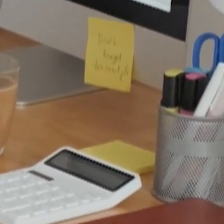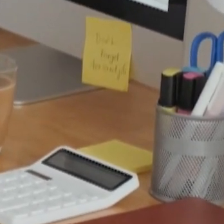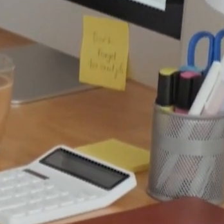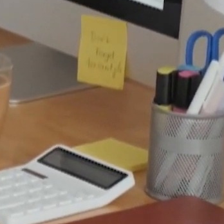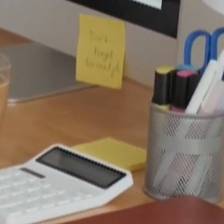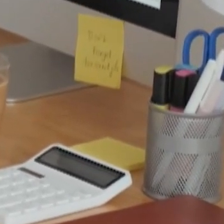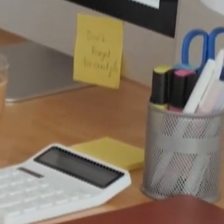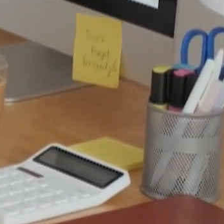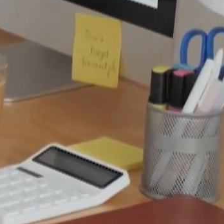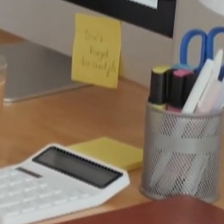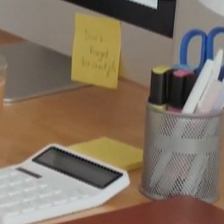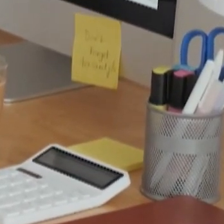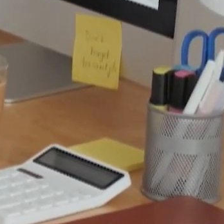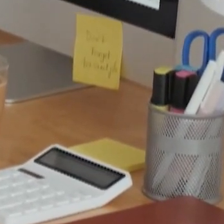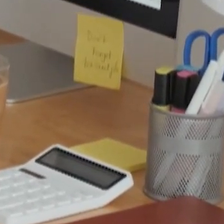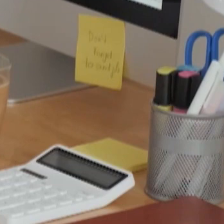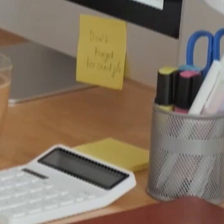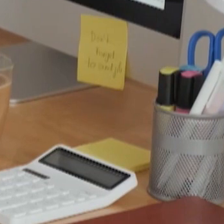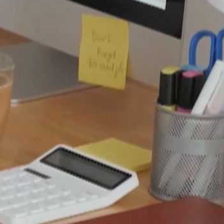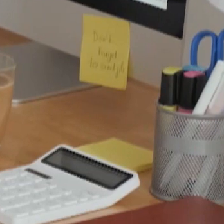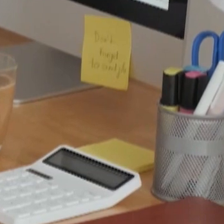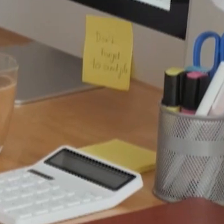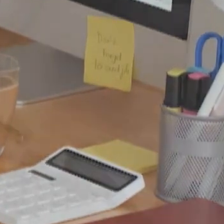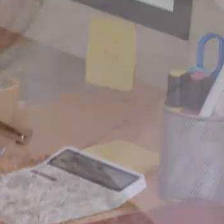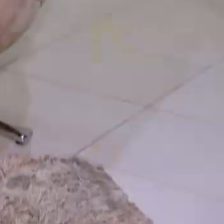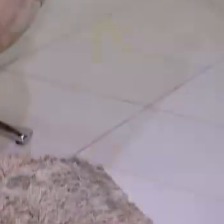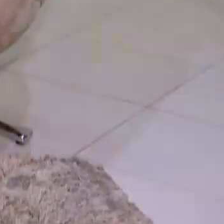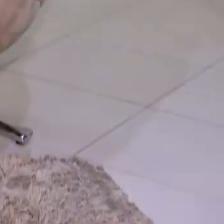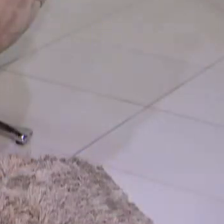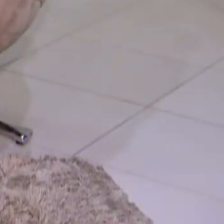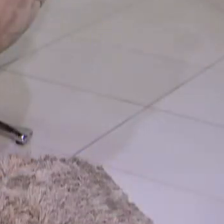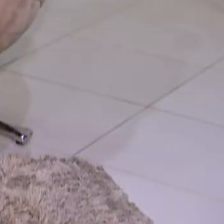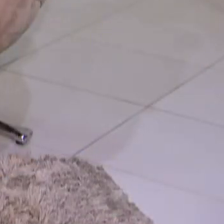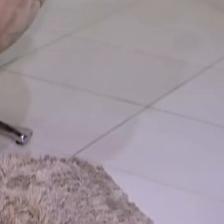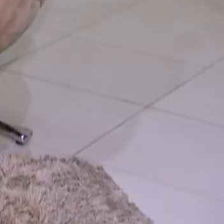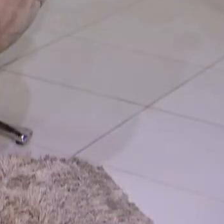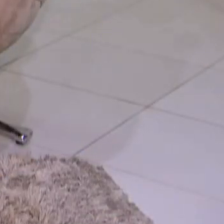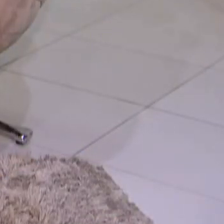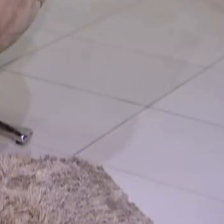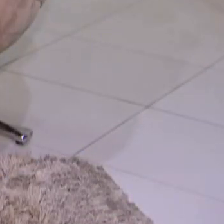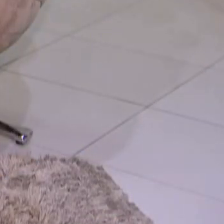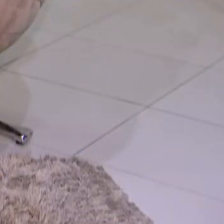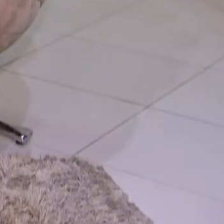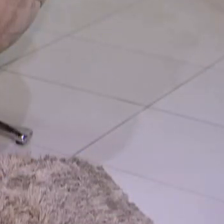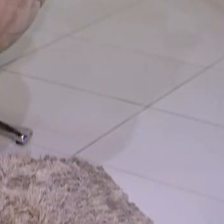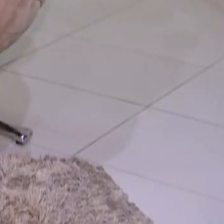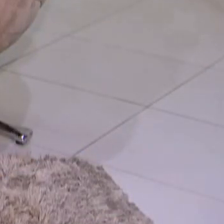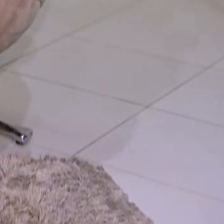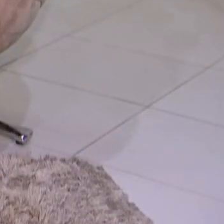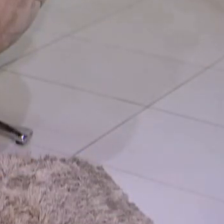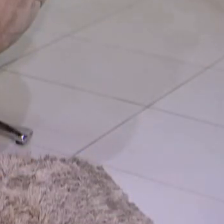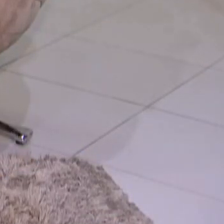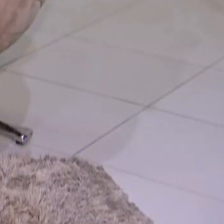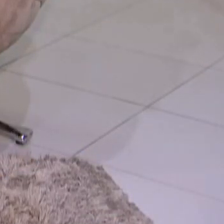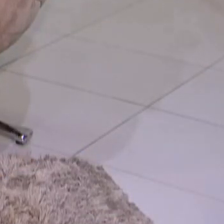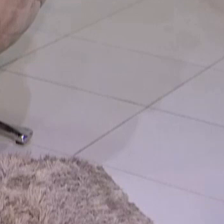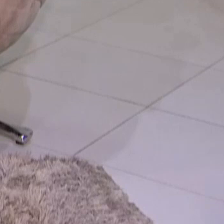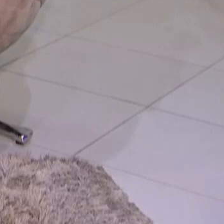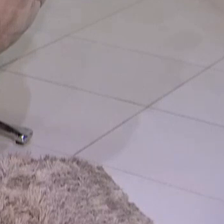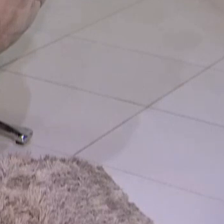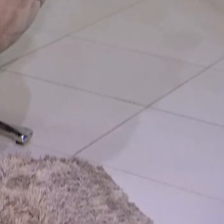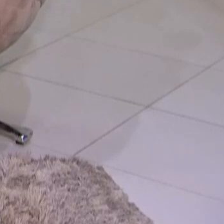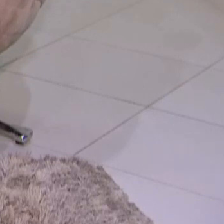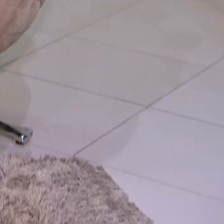são mais divertidos, né? Existem aplicativos inclusive com gamificados, com